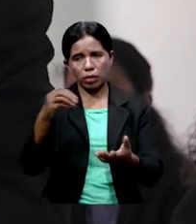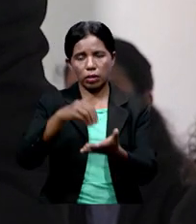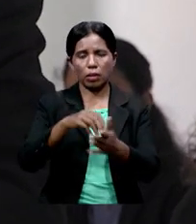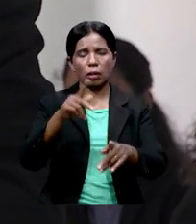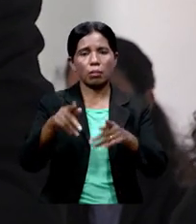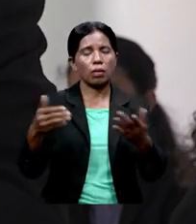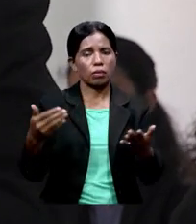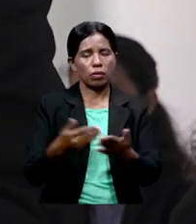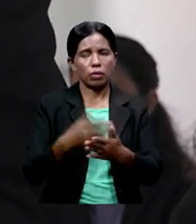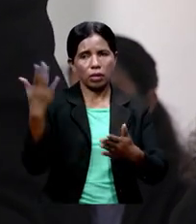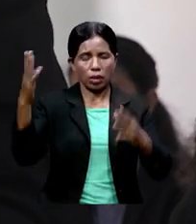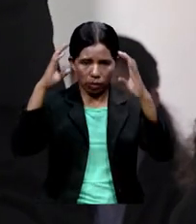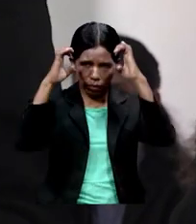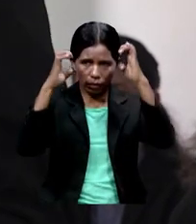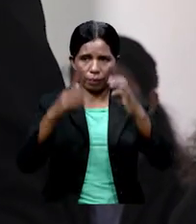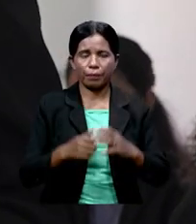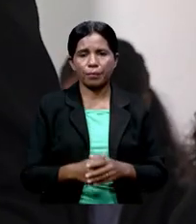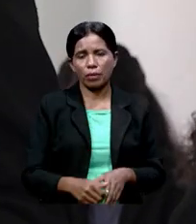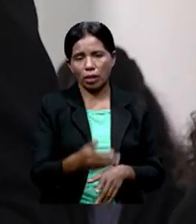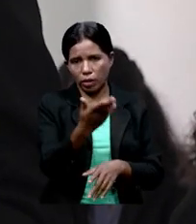educação. E também ser a